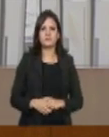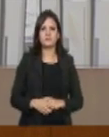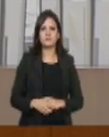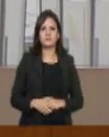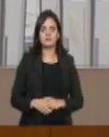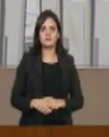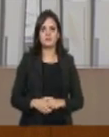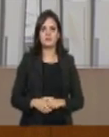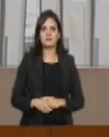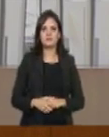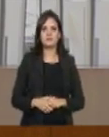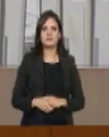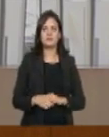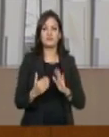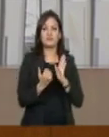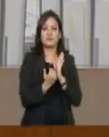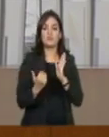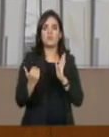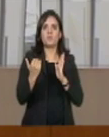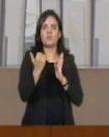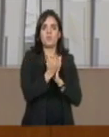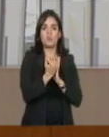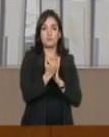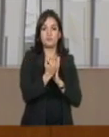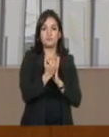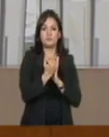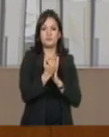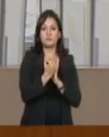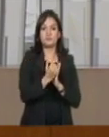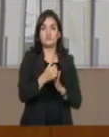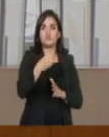representando um crescimento de